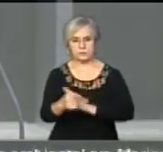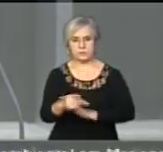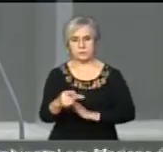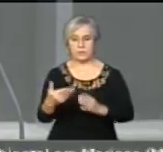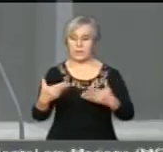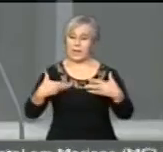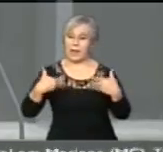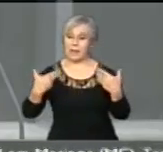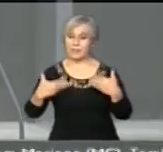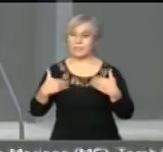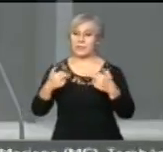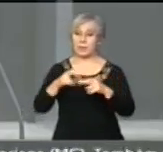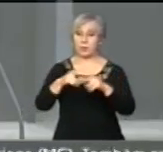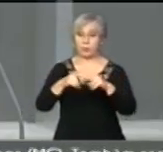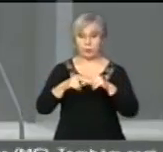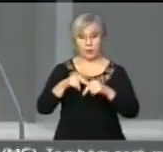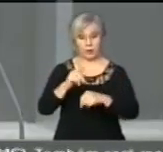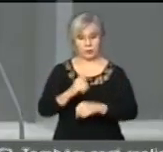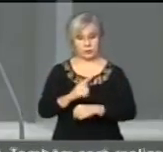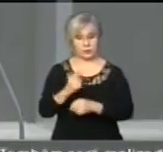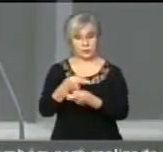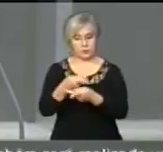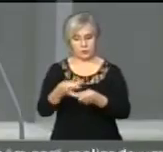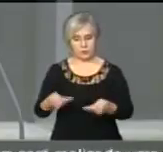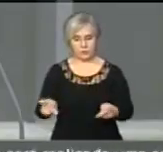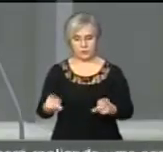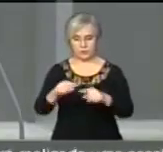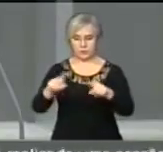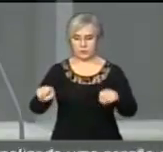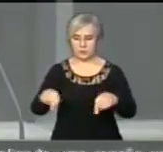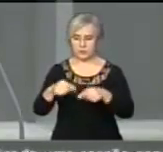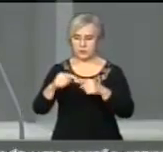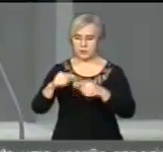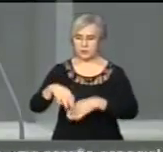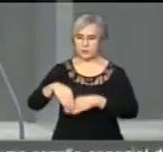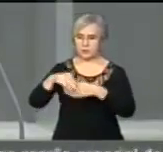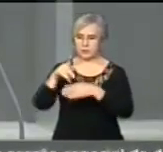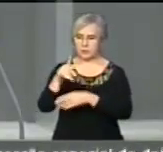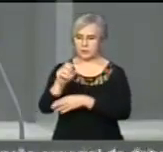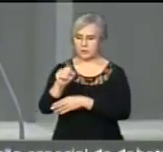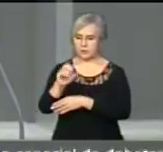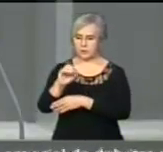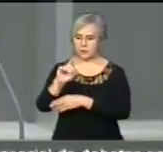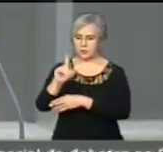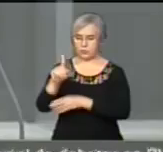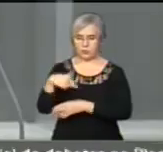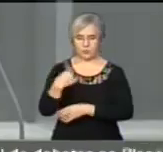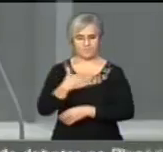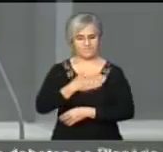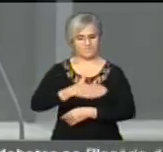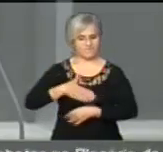alegria veio de uma visita na sala da liderança do PSOL que muito nos honrou.